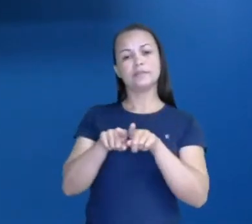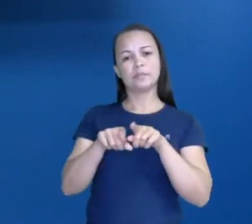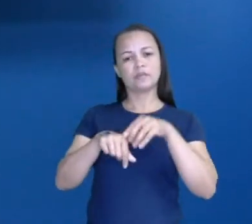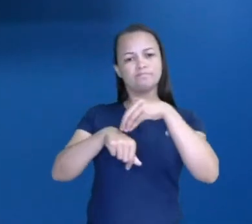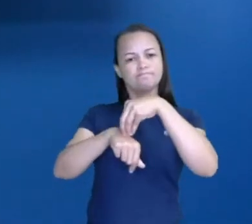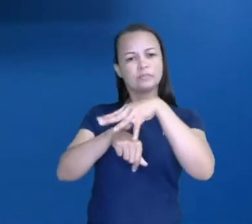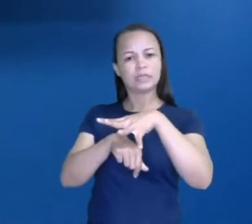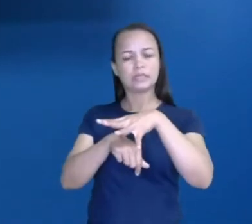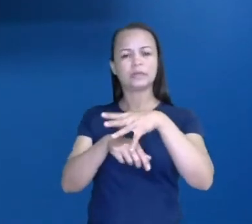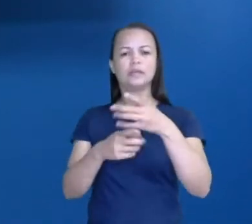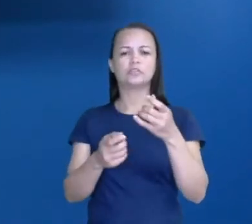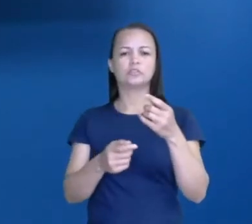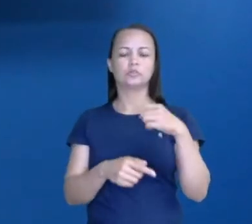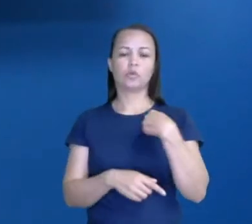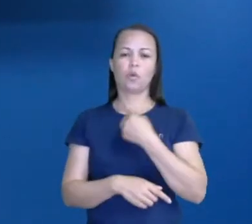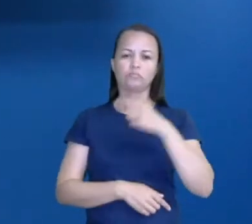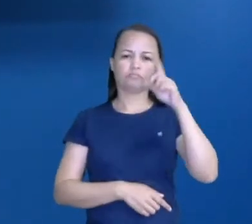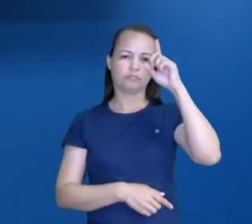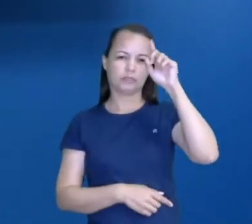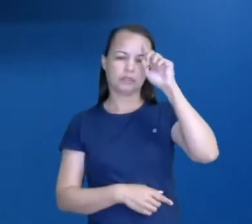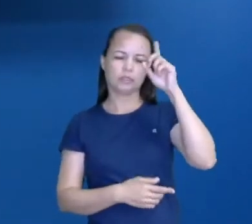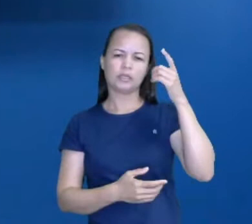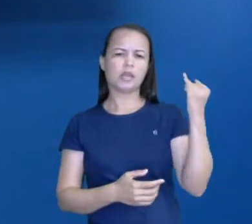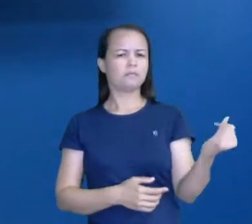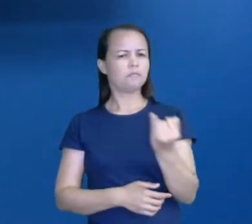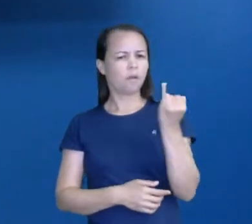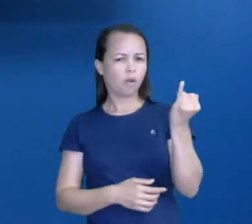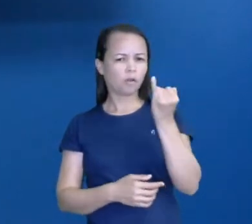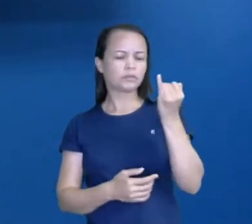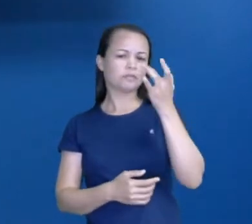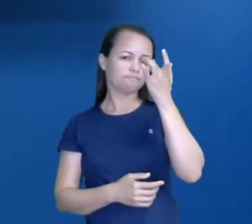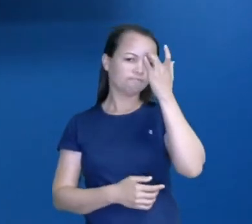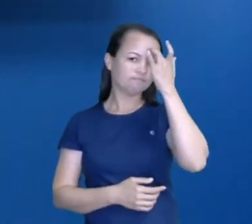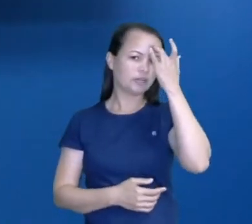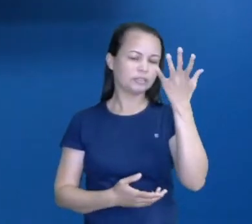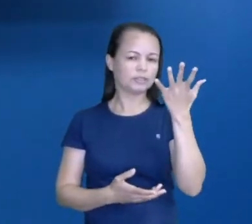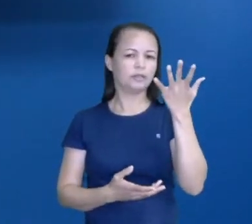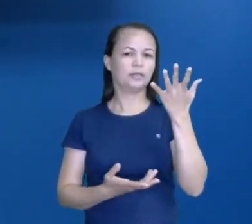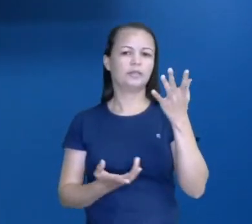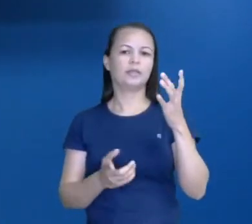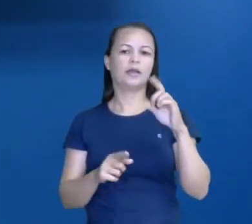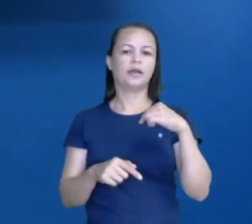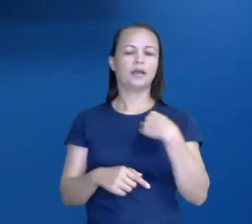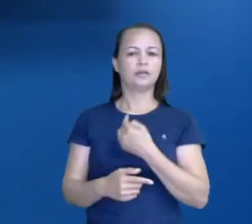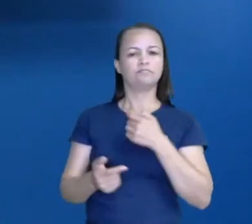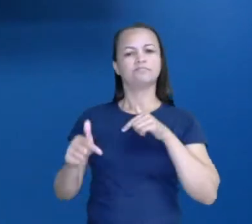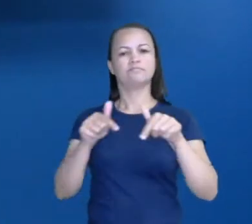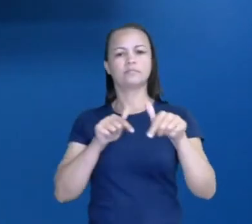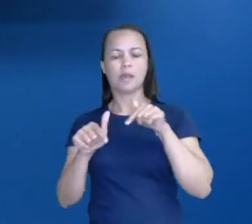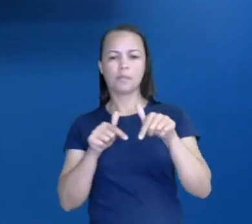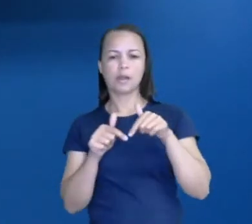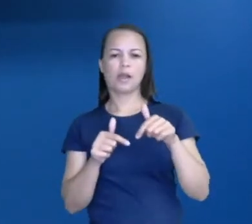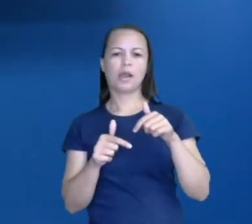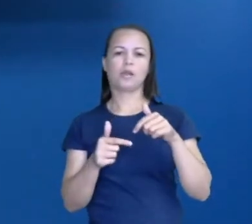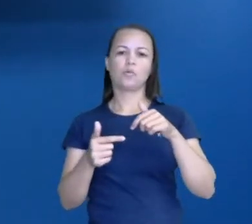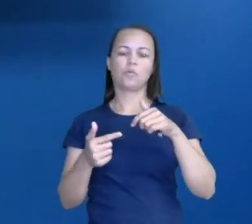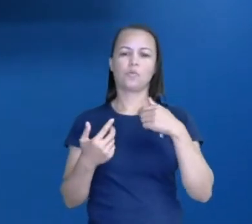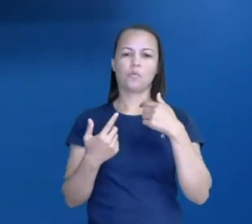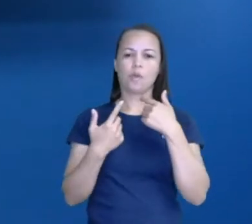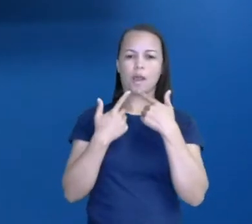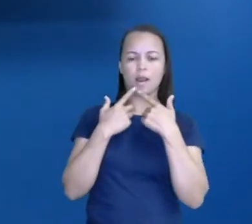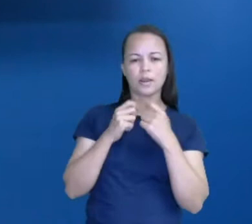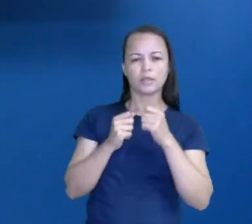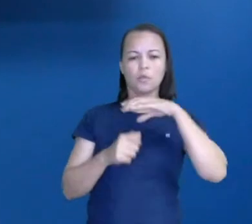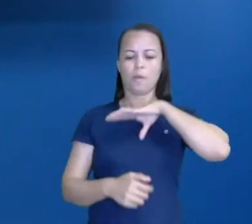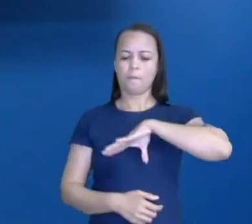dia. Aquelas dicas tão importantes que facilitam e muito a gente trabalhar com a nossa língua portuguesa, a nossa língua